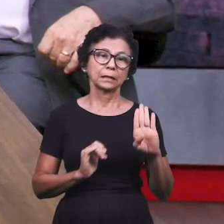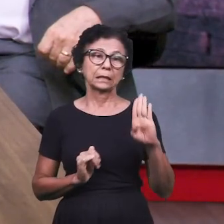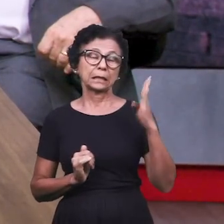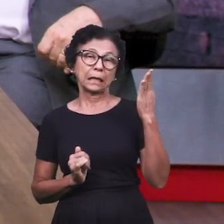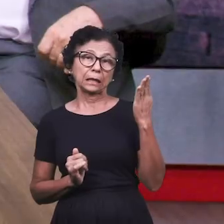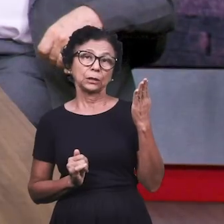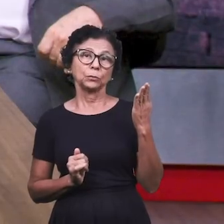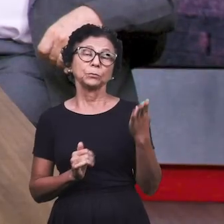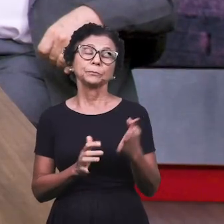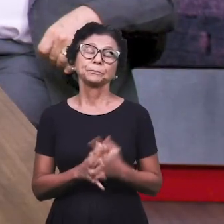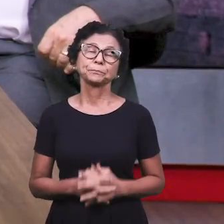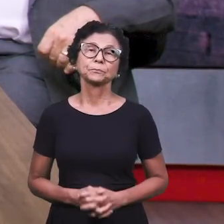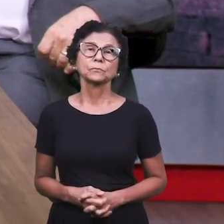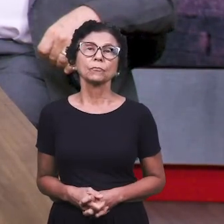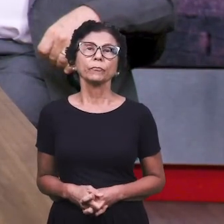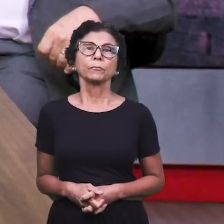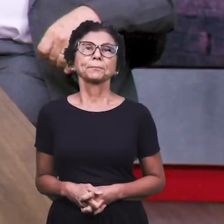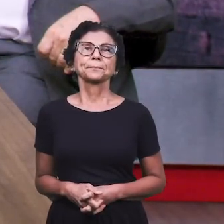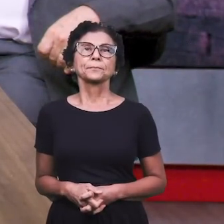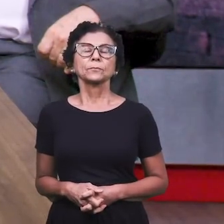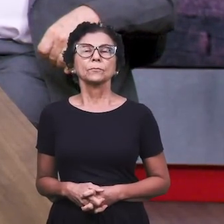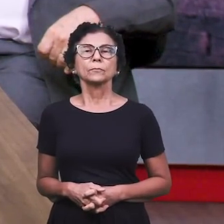os apóstolos, eles